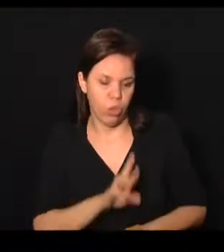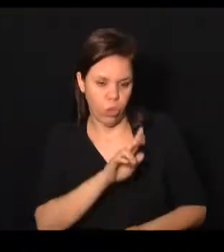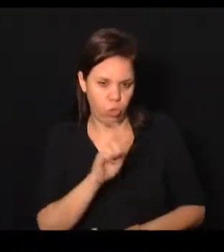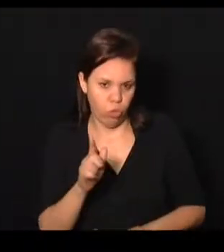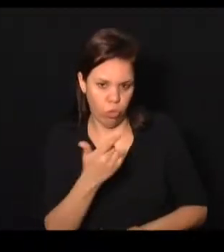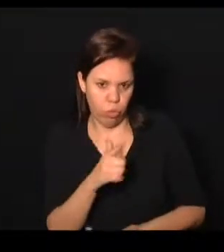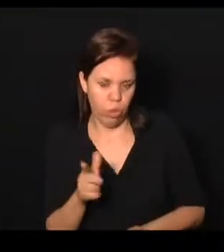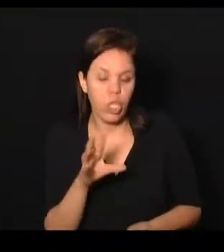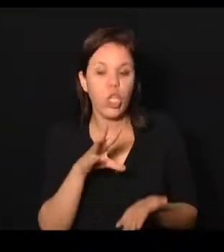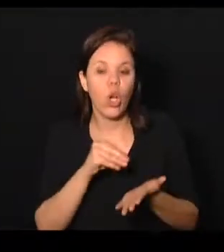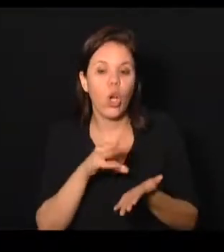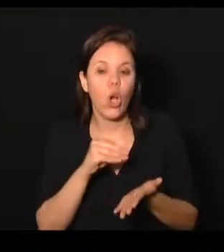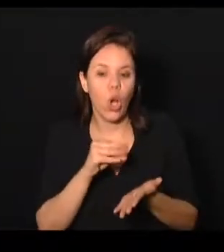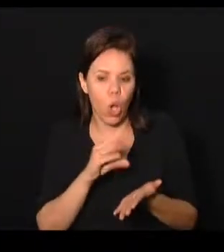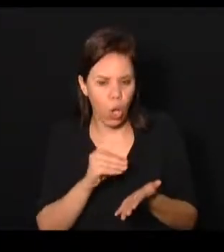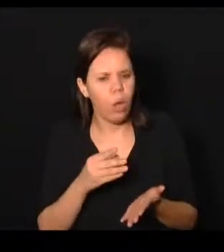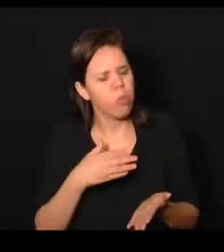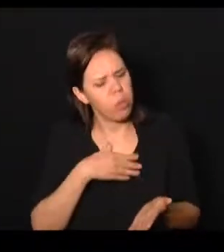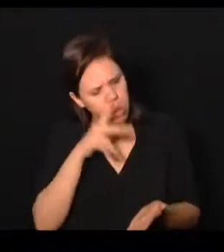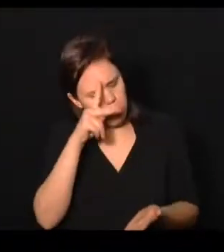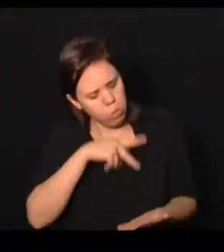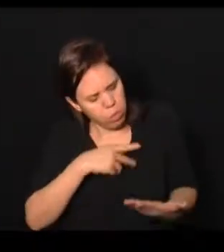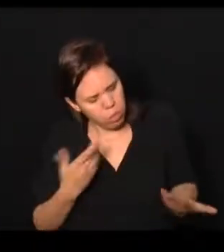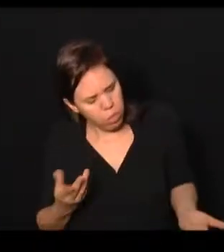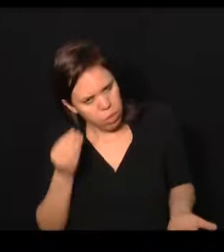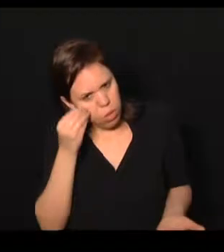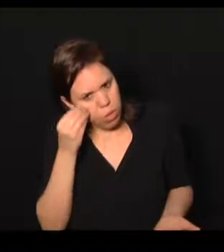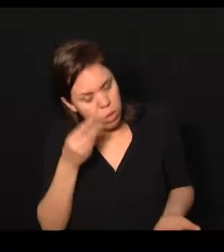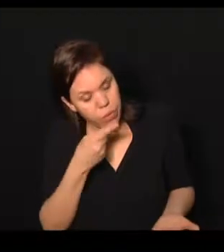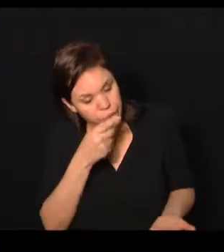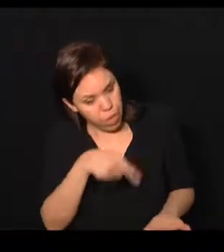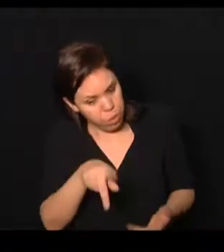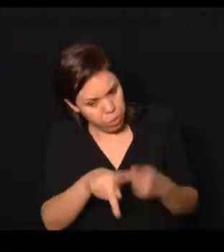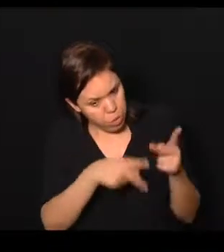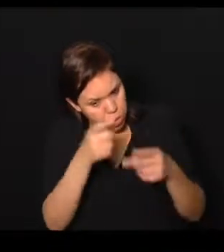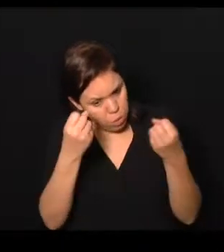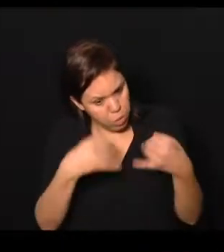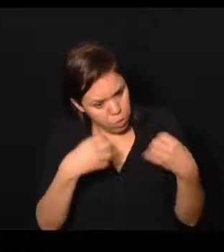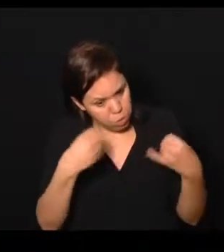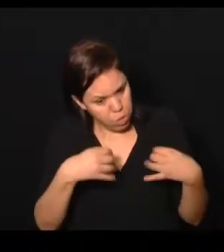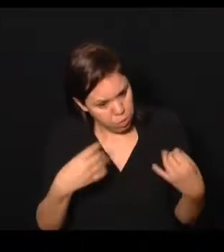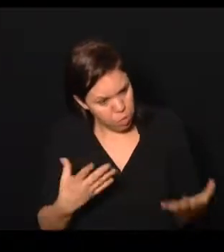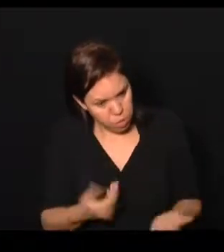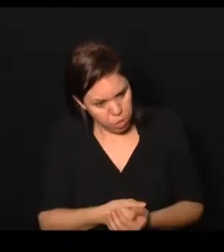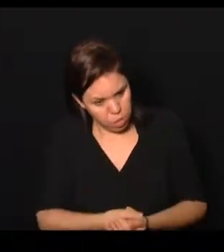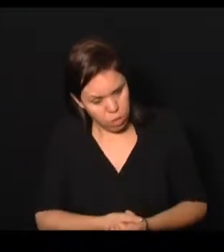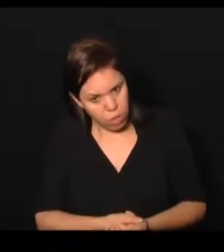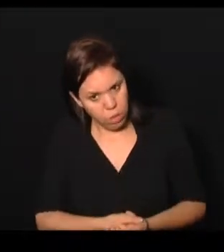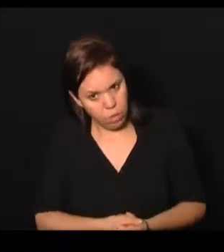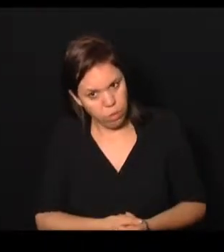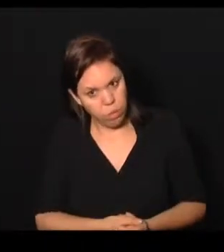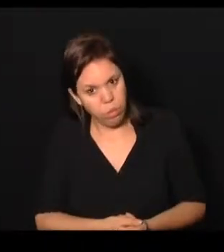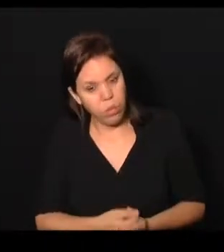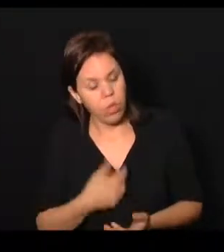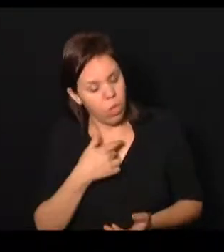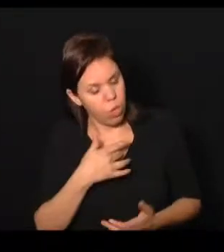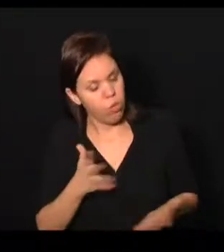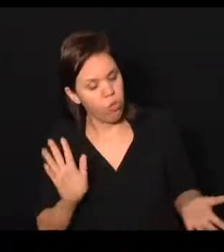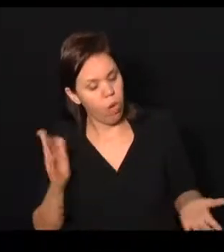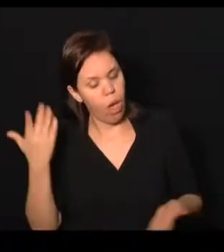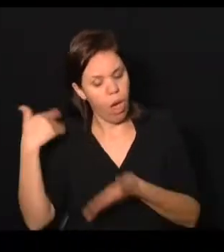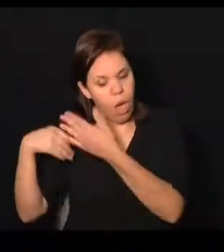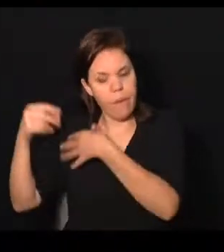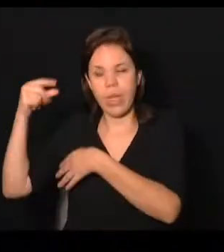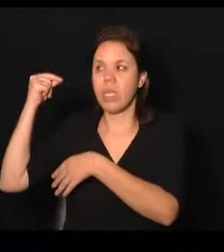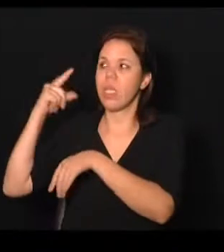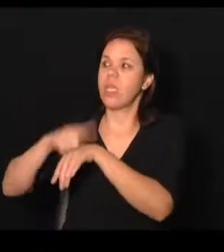estava com a cópia, mas entendeu? Aí eu tentei convencer, né, o pessoal, explicando, né, escuta, eu estou sendo original, mas eu sou doador veterano, né,